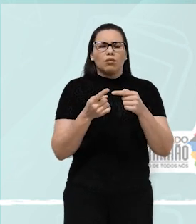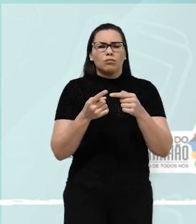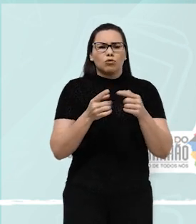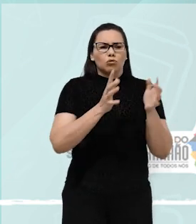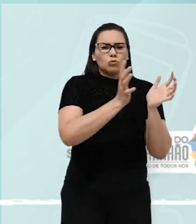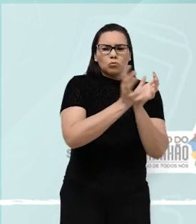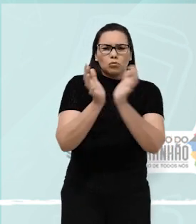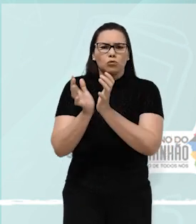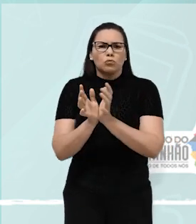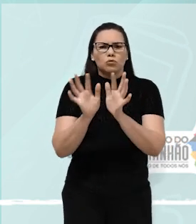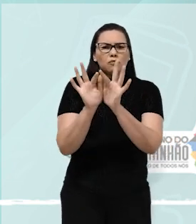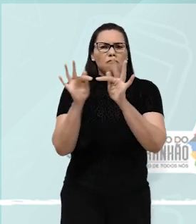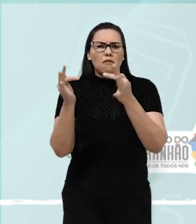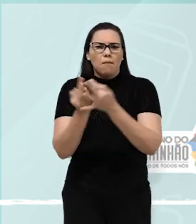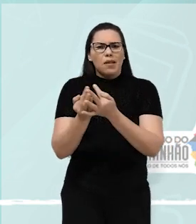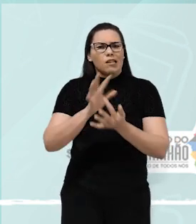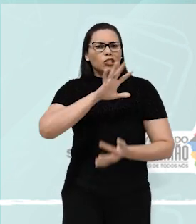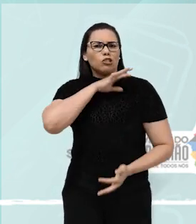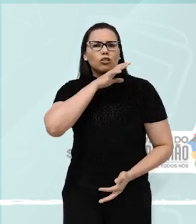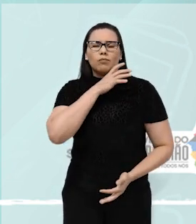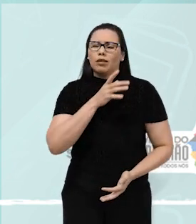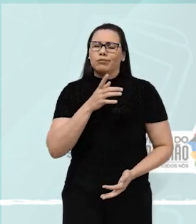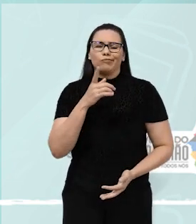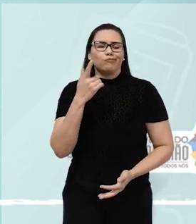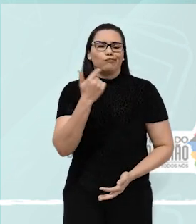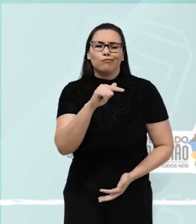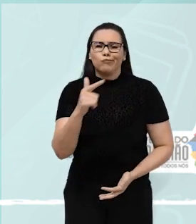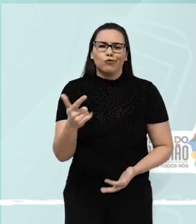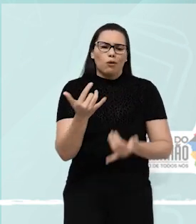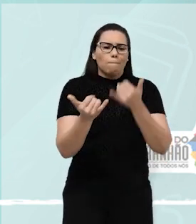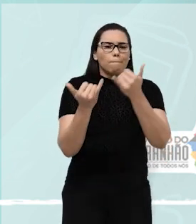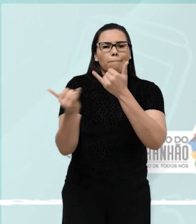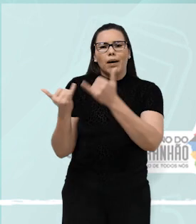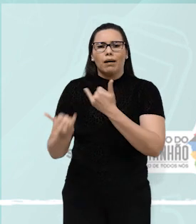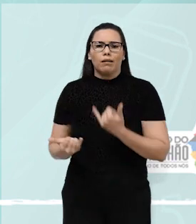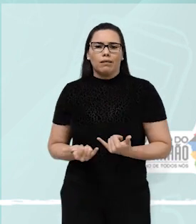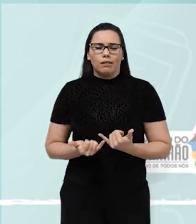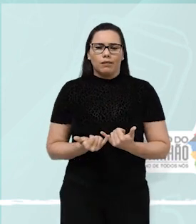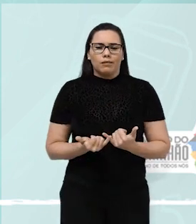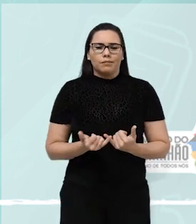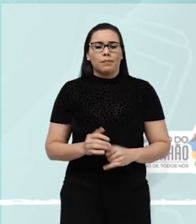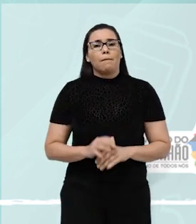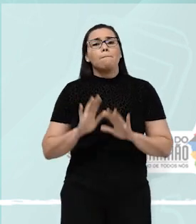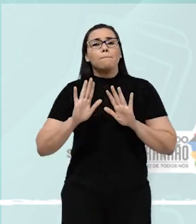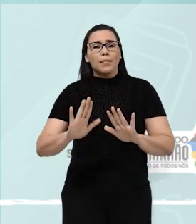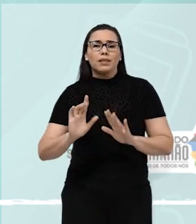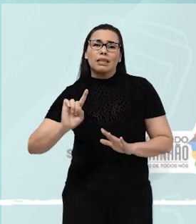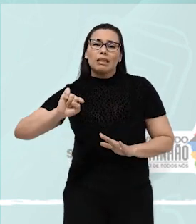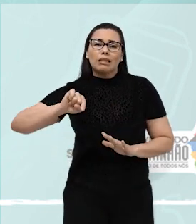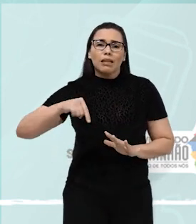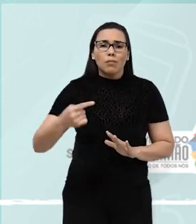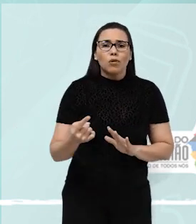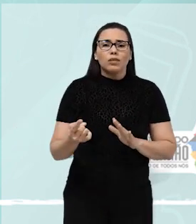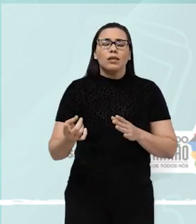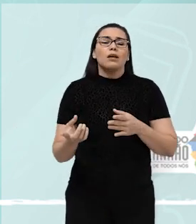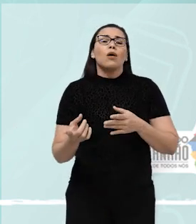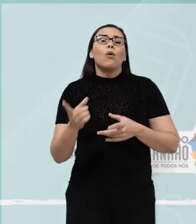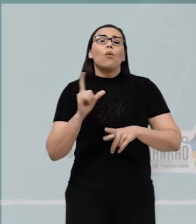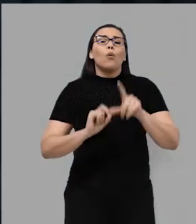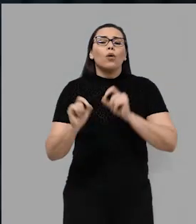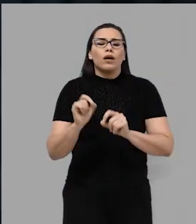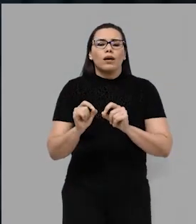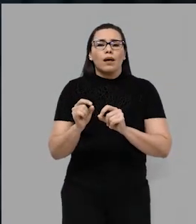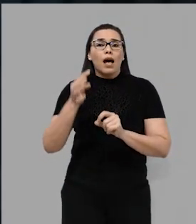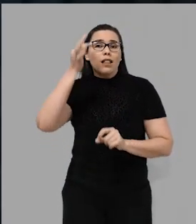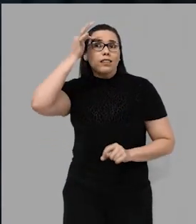caso do sistema de Linneu, não. Agora, com o advento das teorias evolucionistas, né,